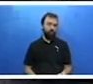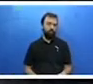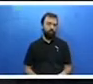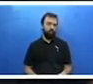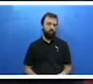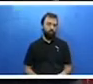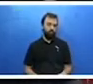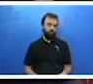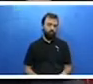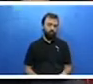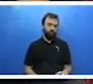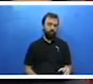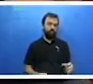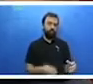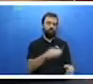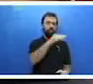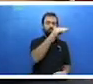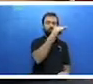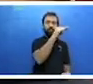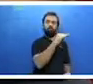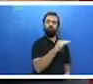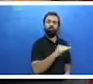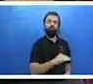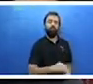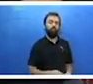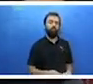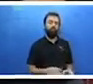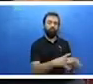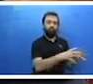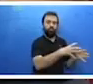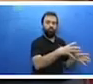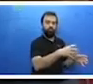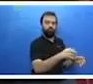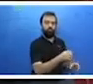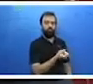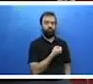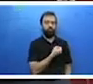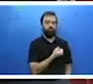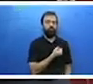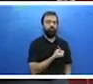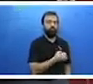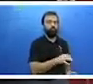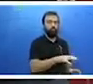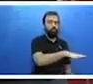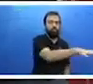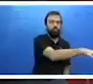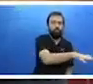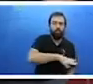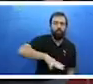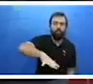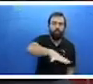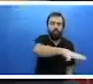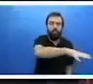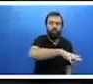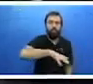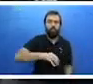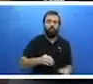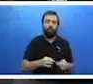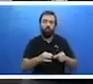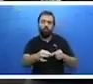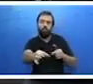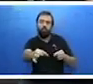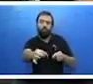2014. Percebam que nós temos os tamanhos. Olha aqui os números mostrando o tamanho, a superfície de cada